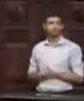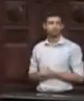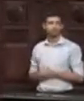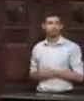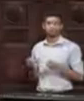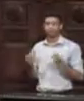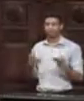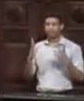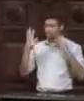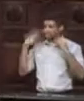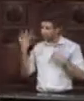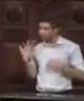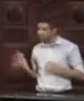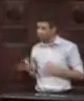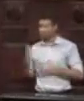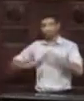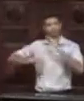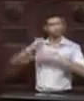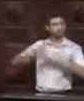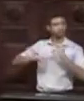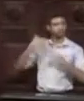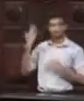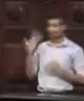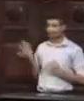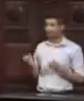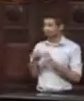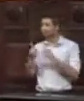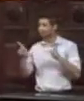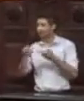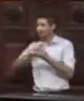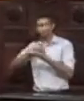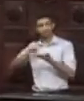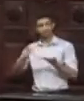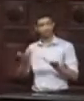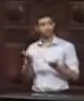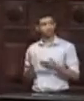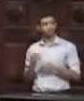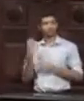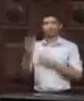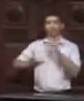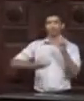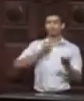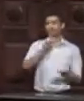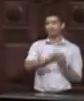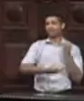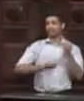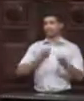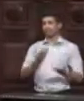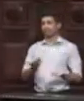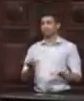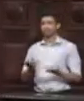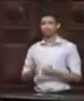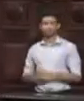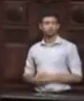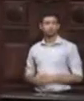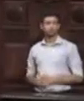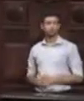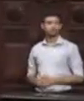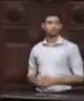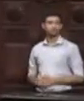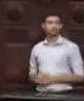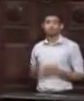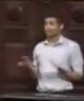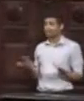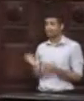para cabeleireiros, top do estado da cidade do Rio de Janeiro. Quer dizer, é claro que aí